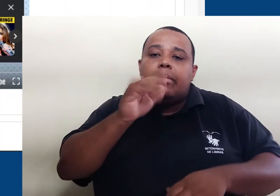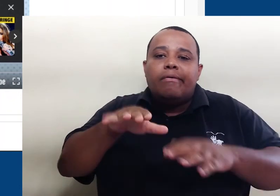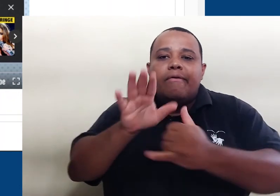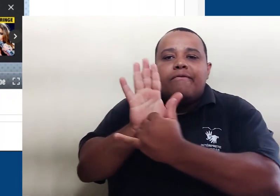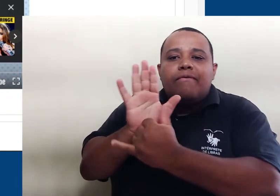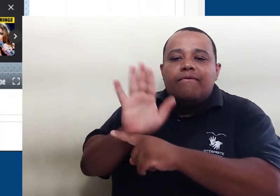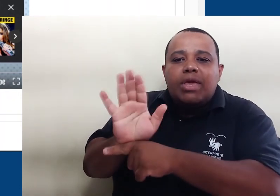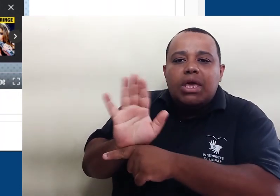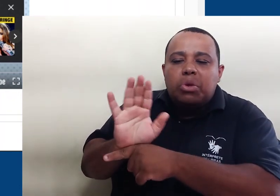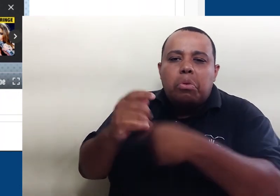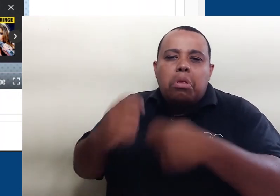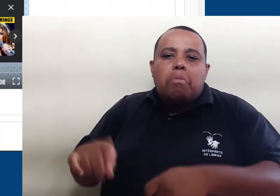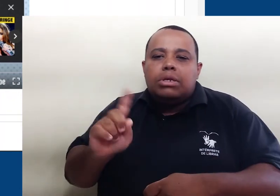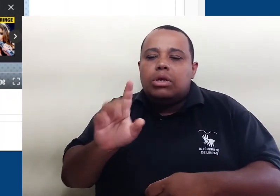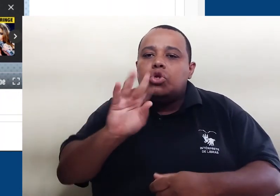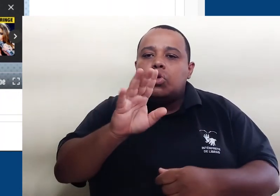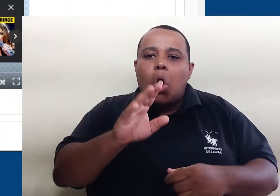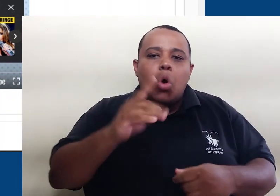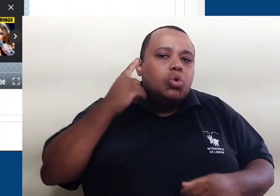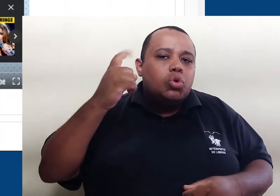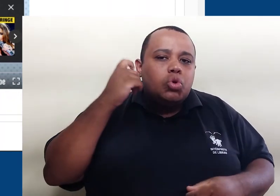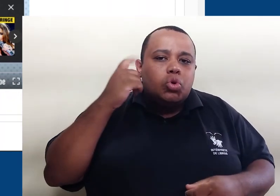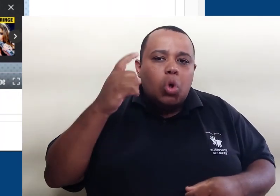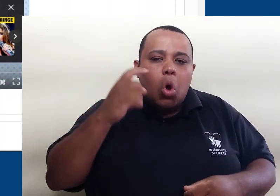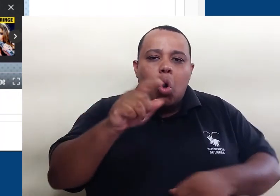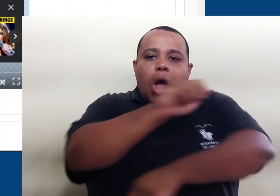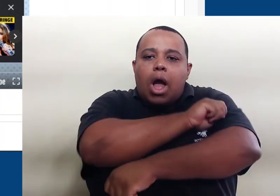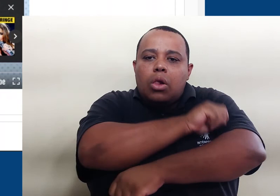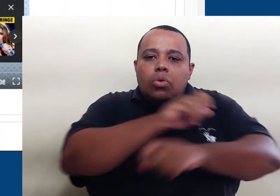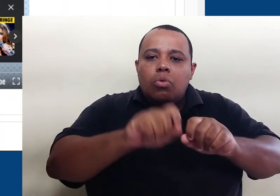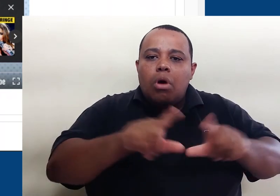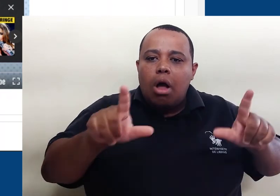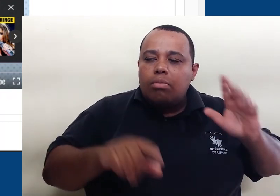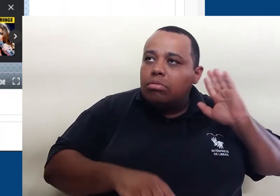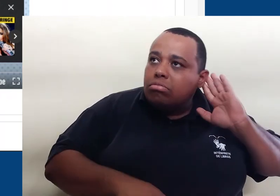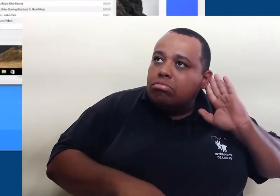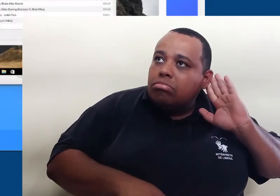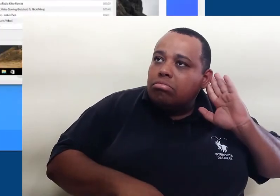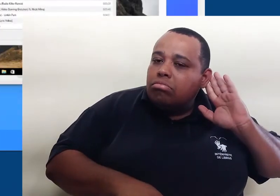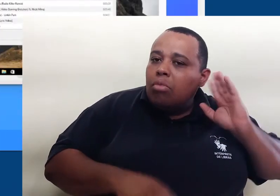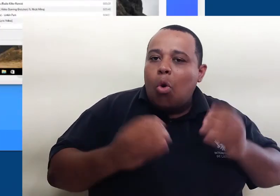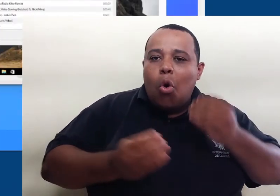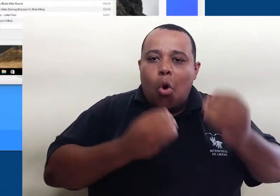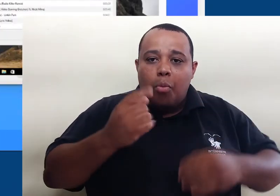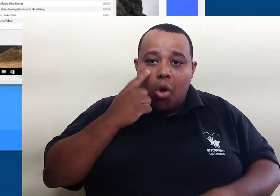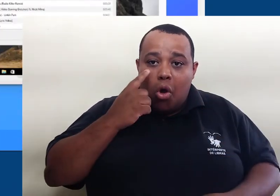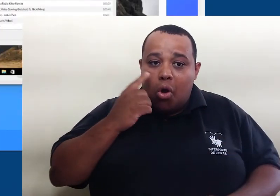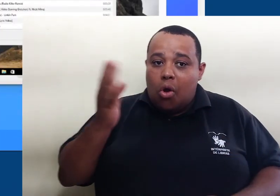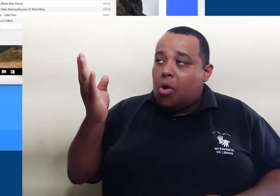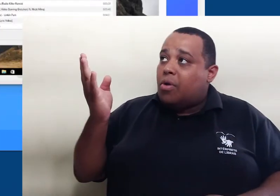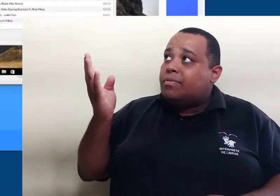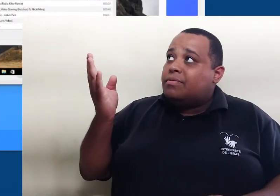vezes disponibilizar o áudio da aula. Mas como a gente vai fazer isso? Eu vou mostrar um outro programinha super rápido para vocês, que é esse aqui. É o 4K YouTube